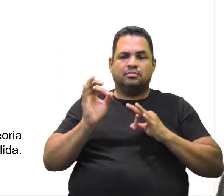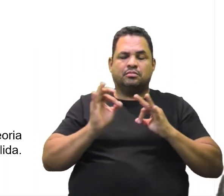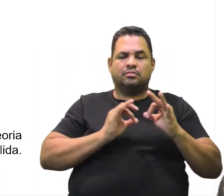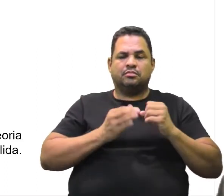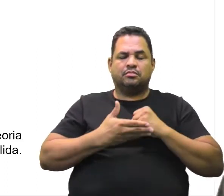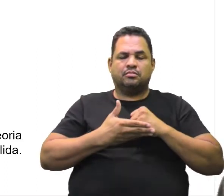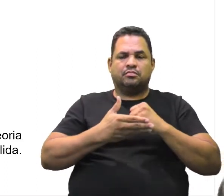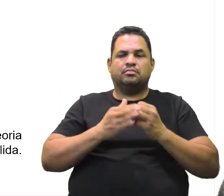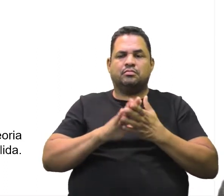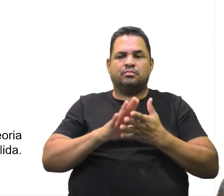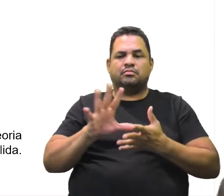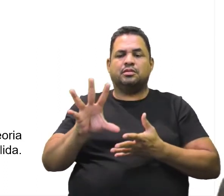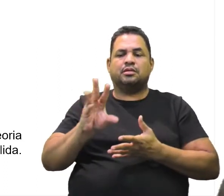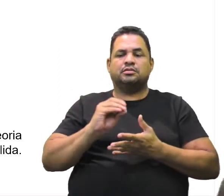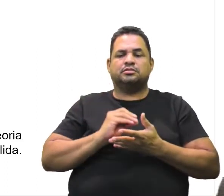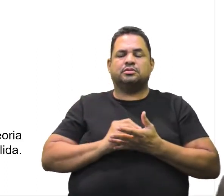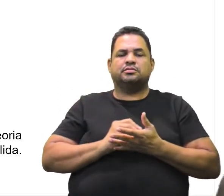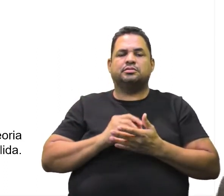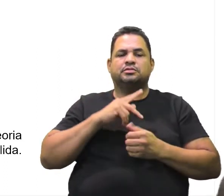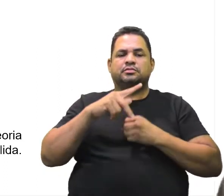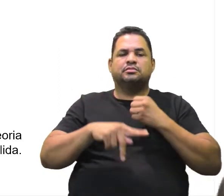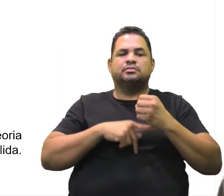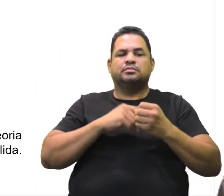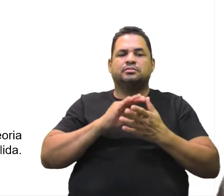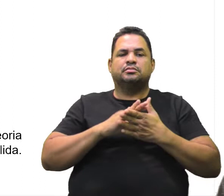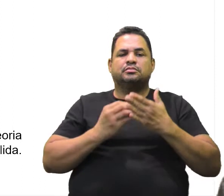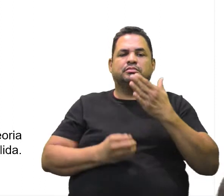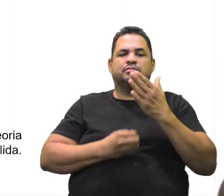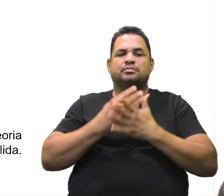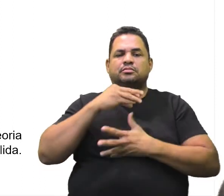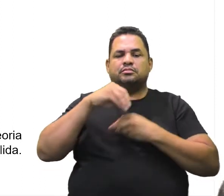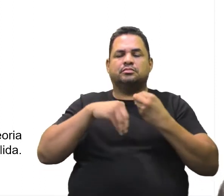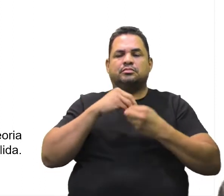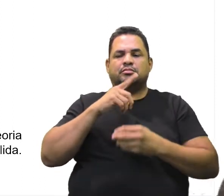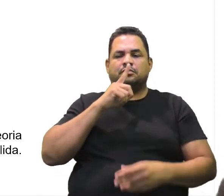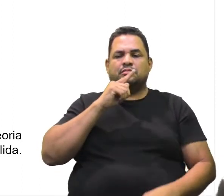as bases que ganham esse próton, levando, portanto,